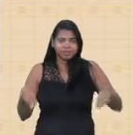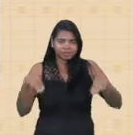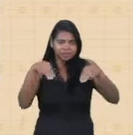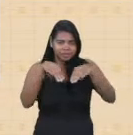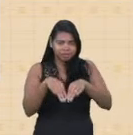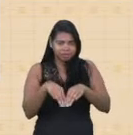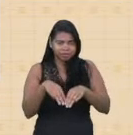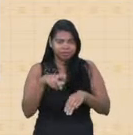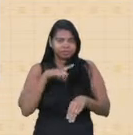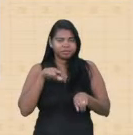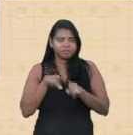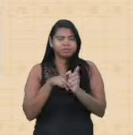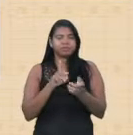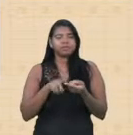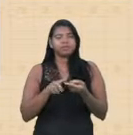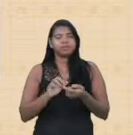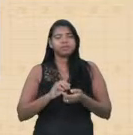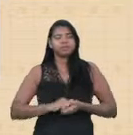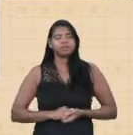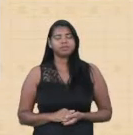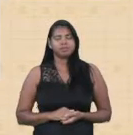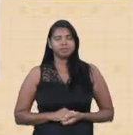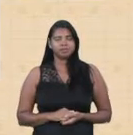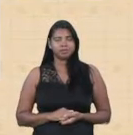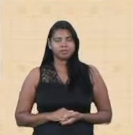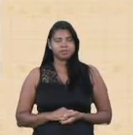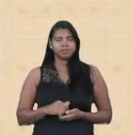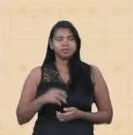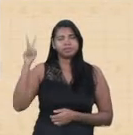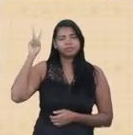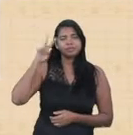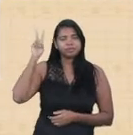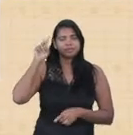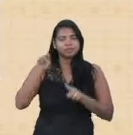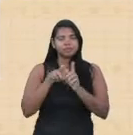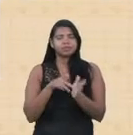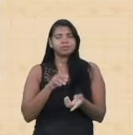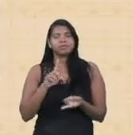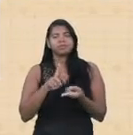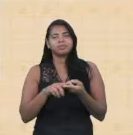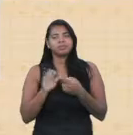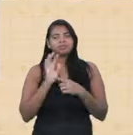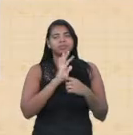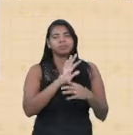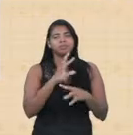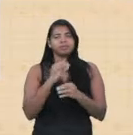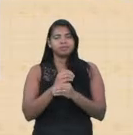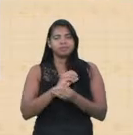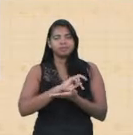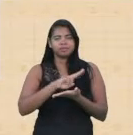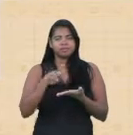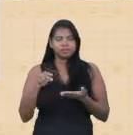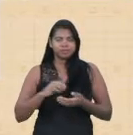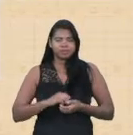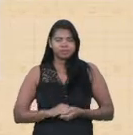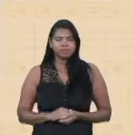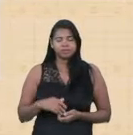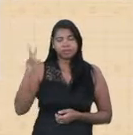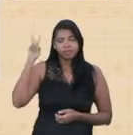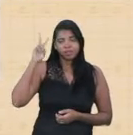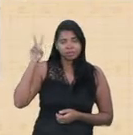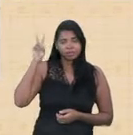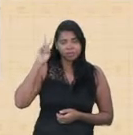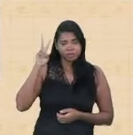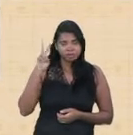Então, se não tem ângulo, não tem força magnética. Lembrando que o seno de zero vale zero. Então, lembre que a nossa fórmula é